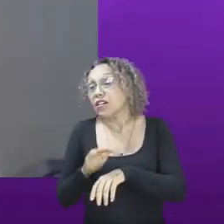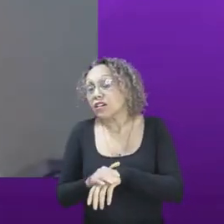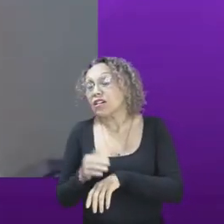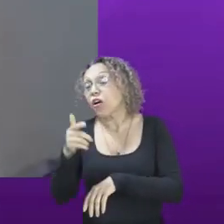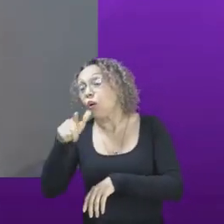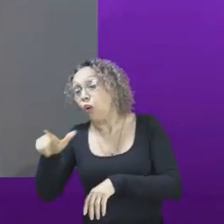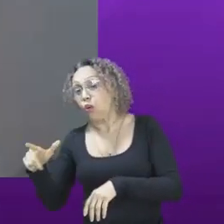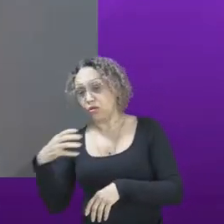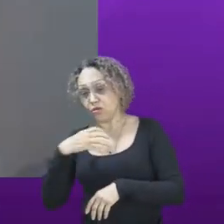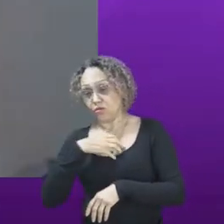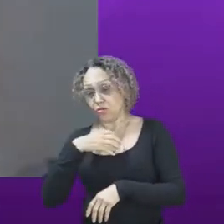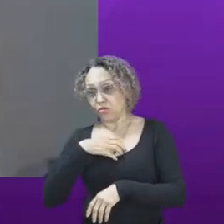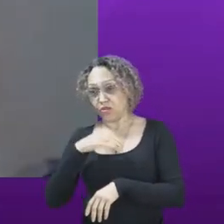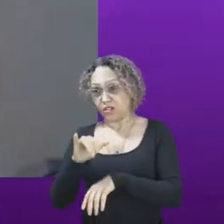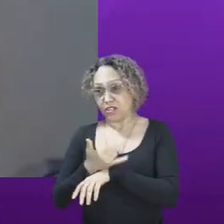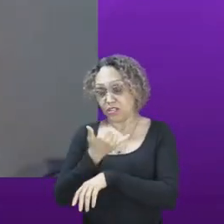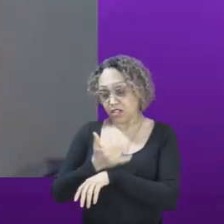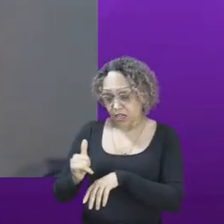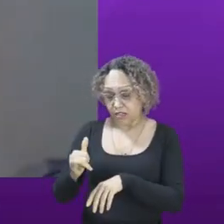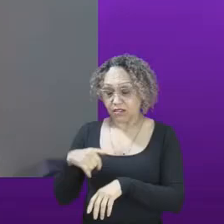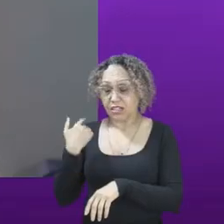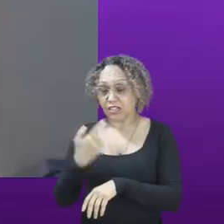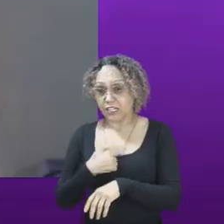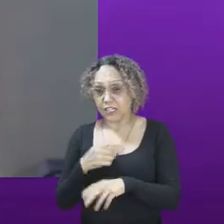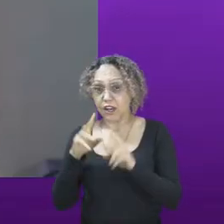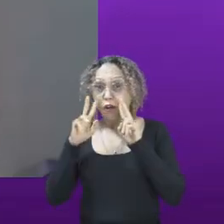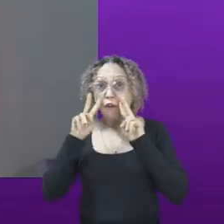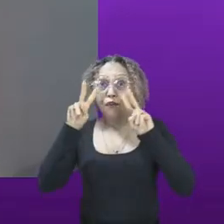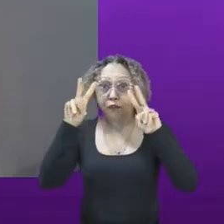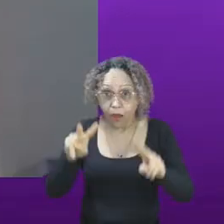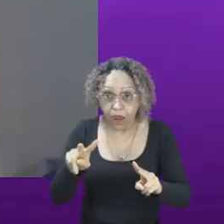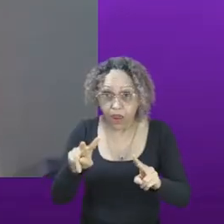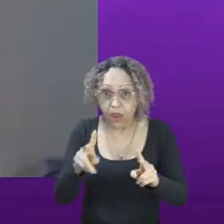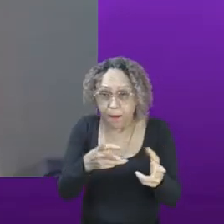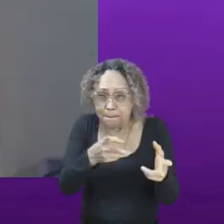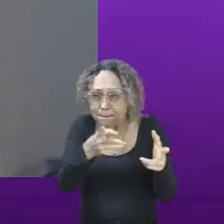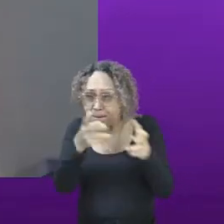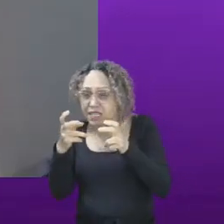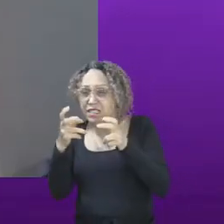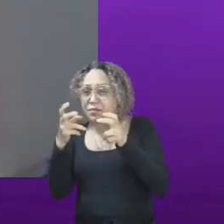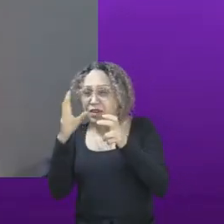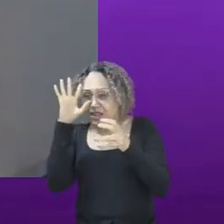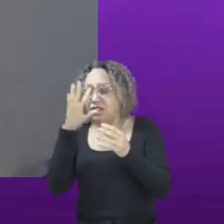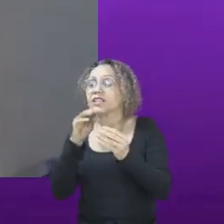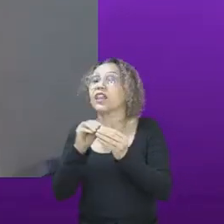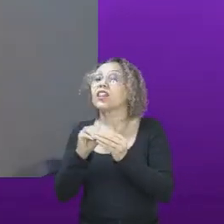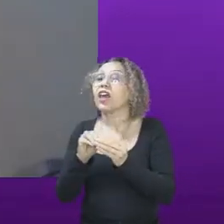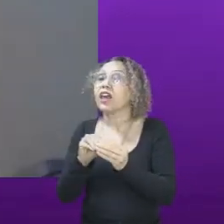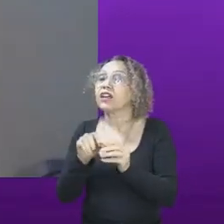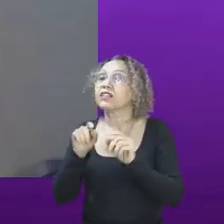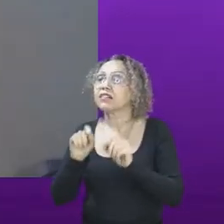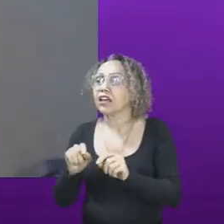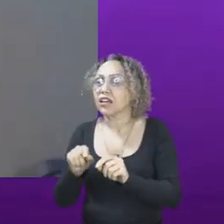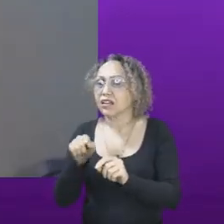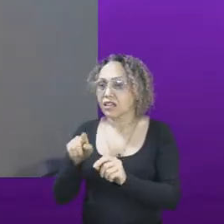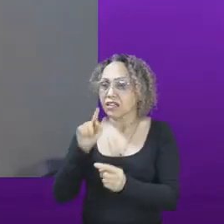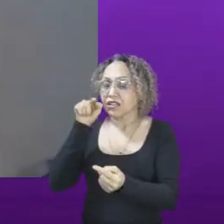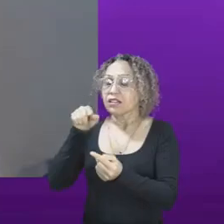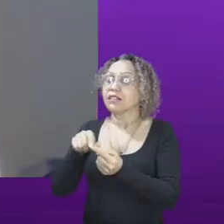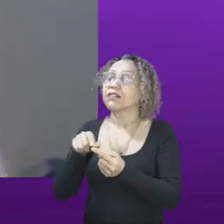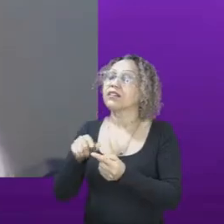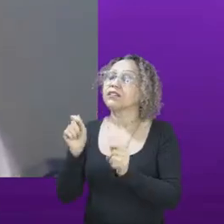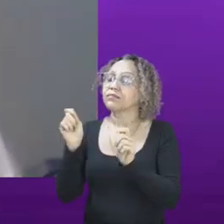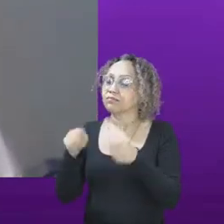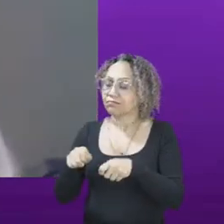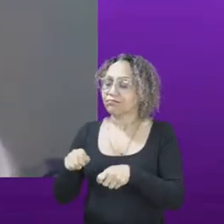outra matriz civilizatória seja parâmetro para as possibilidades de vivência e